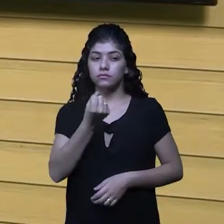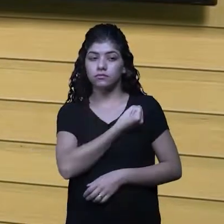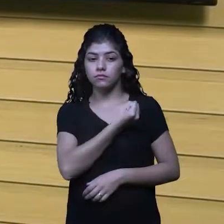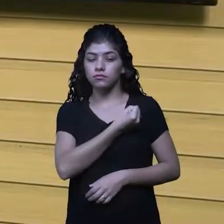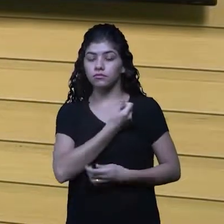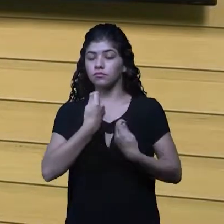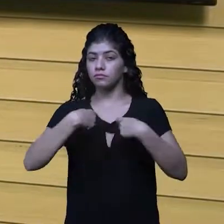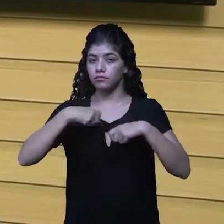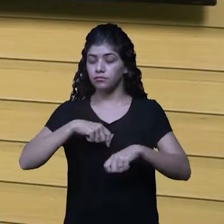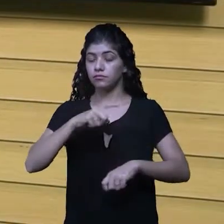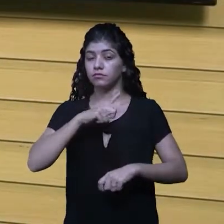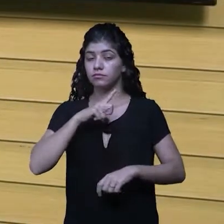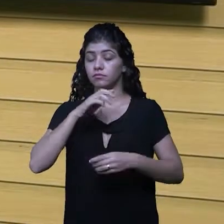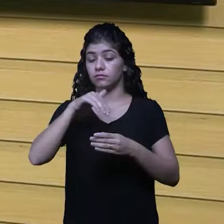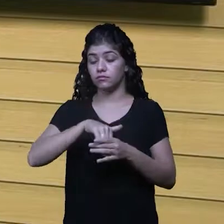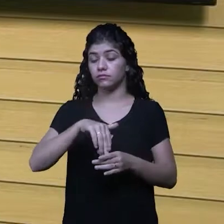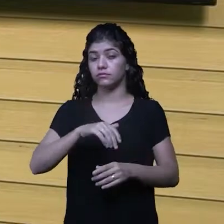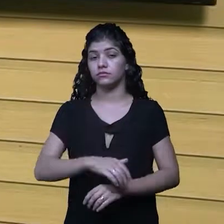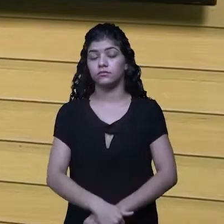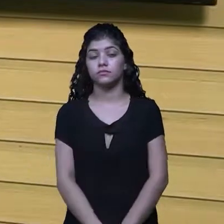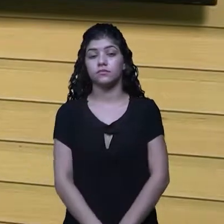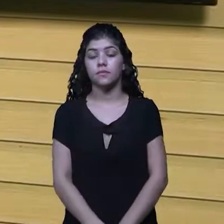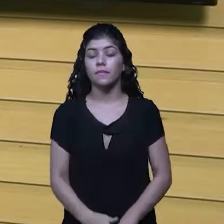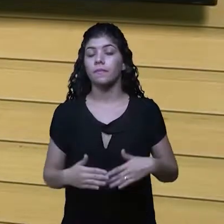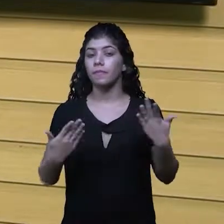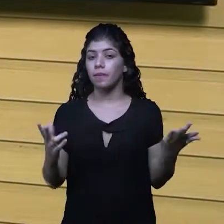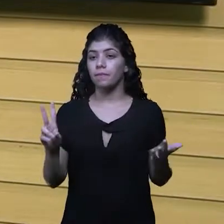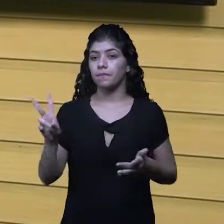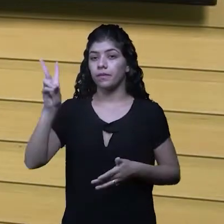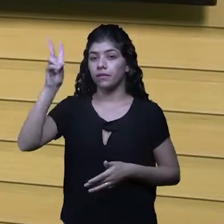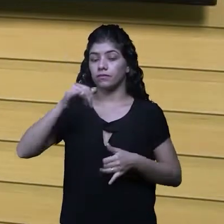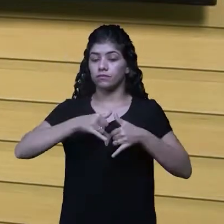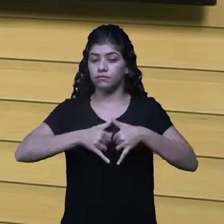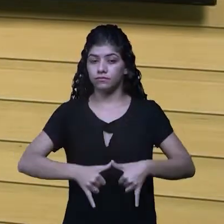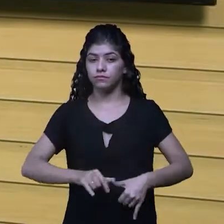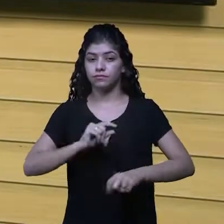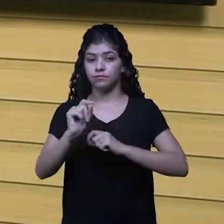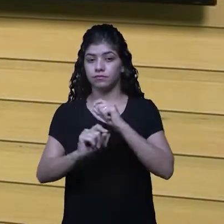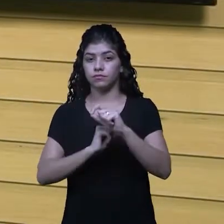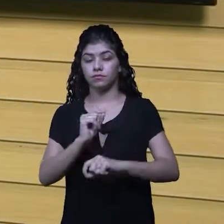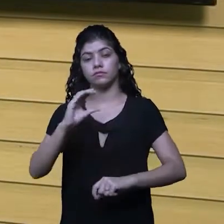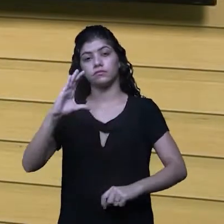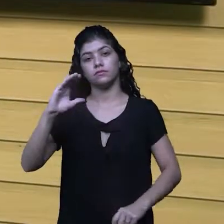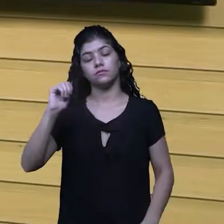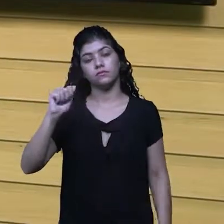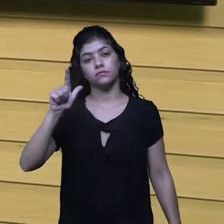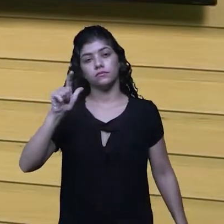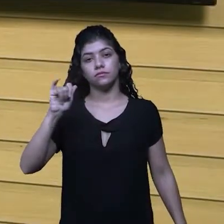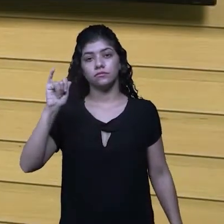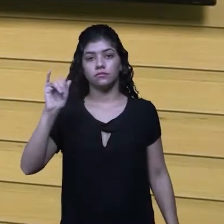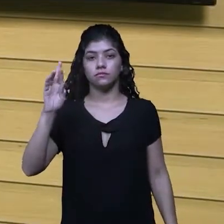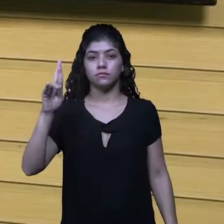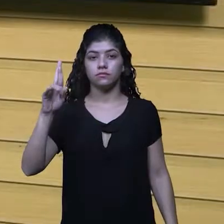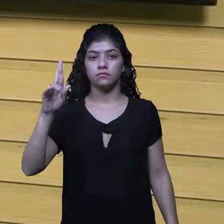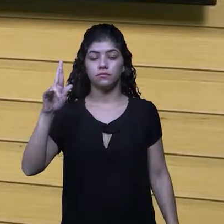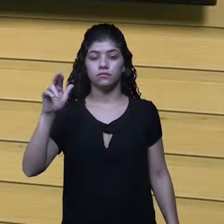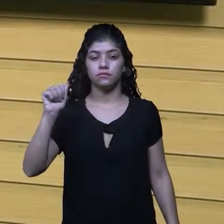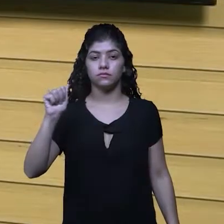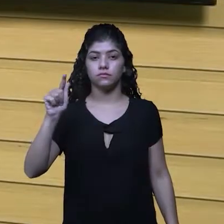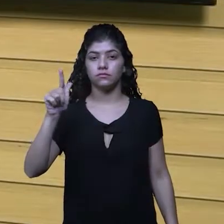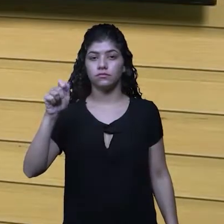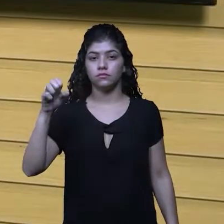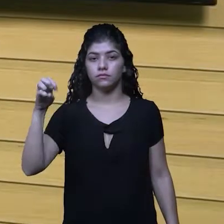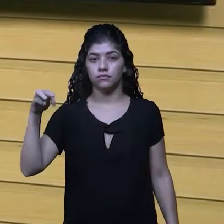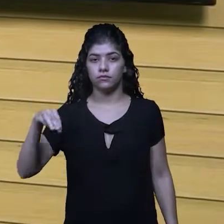pressão do ar dentro do pneu. Então, aquele valor fixo é a calibragem para aquele instrumento que vai fazer